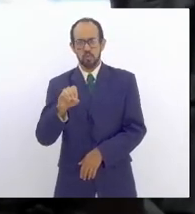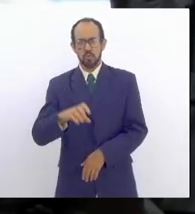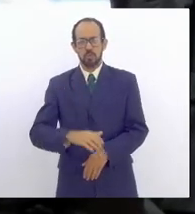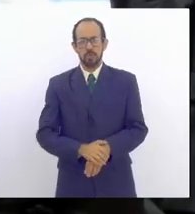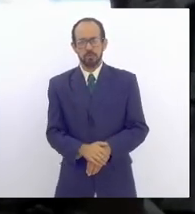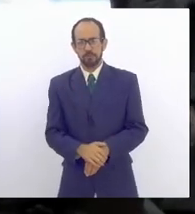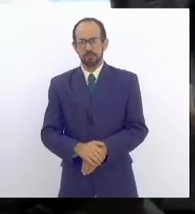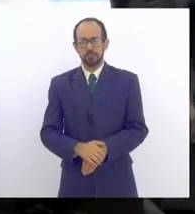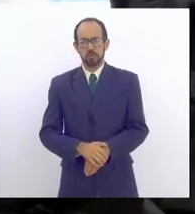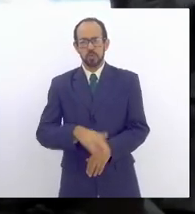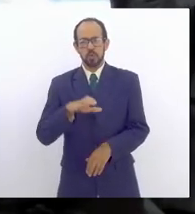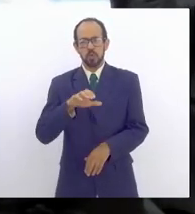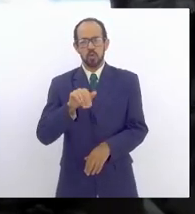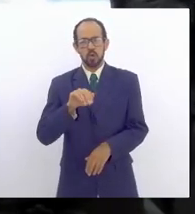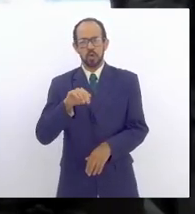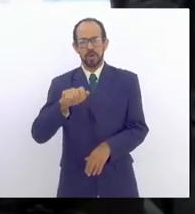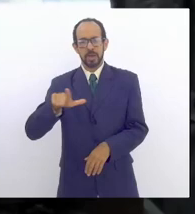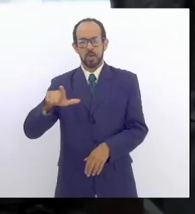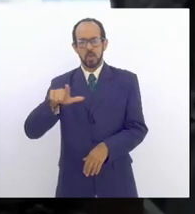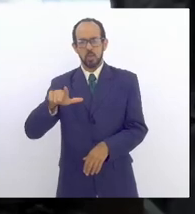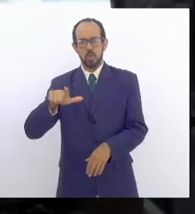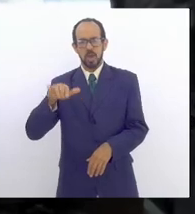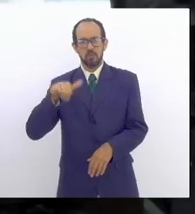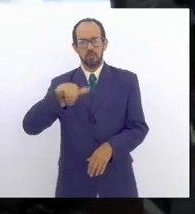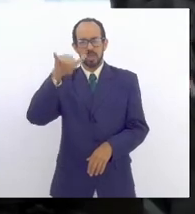Coronel aviador Eduardo Almeida Silva.